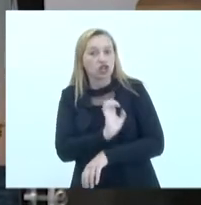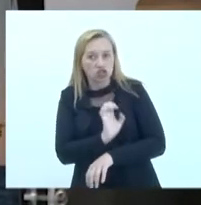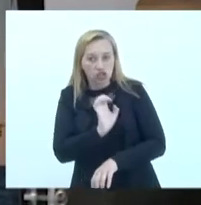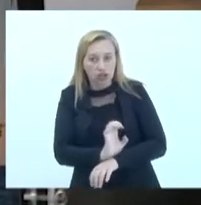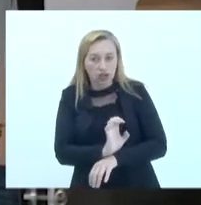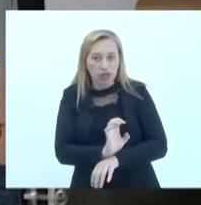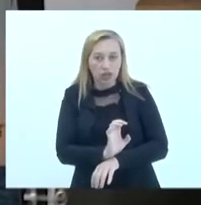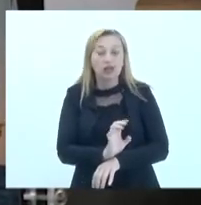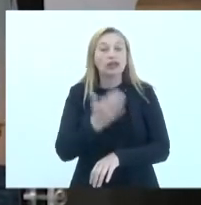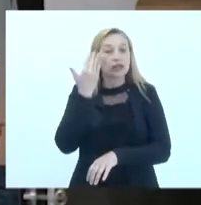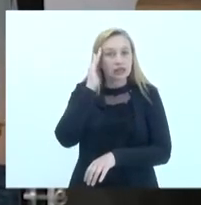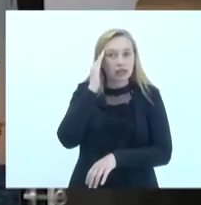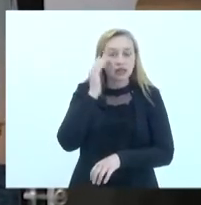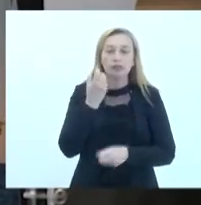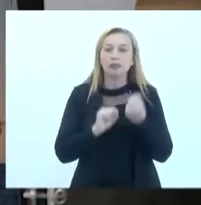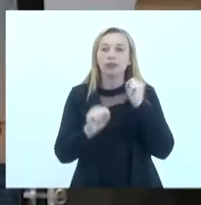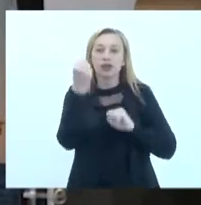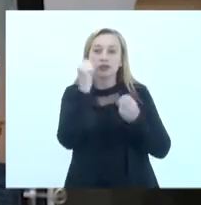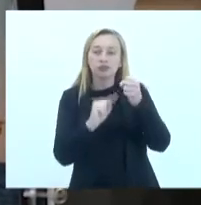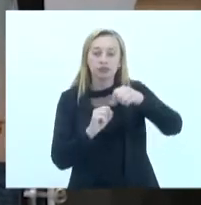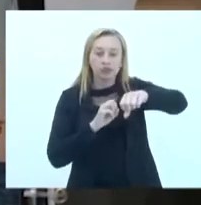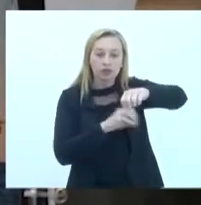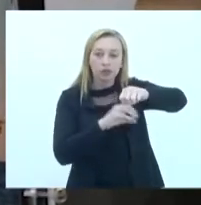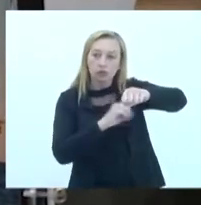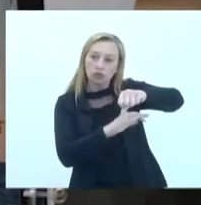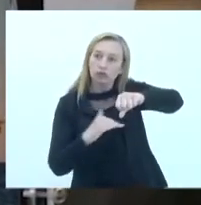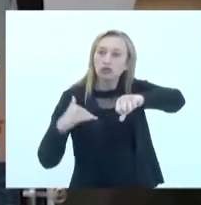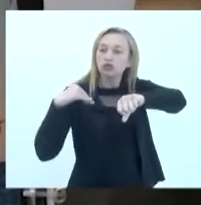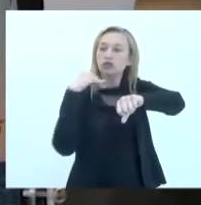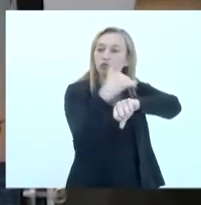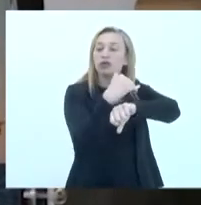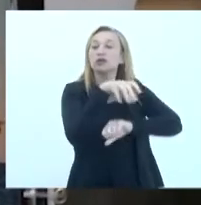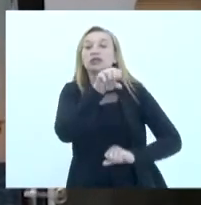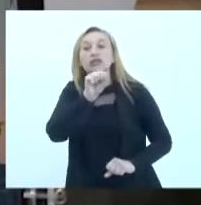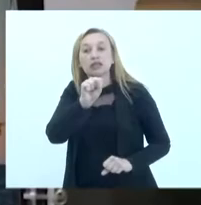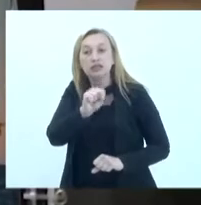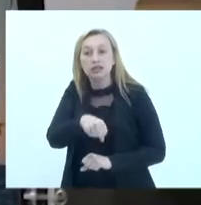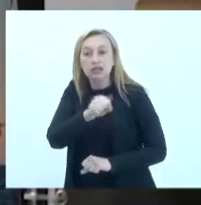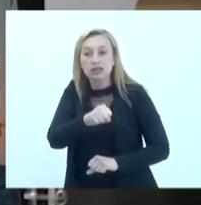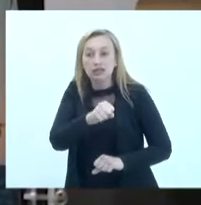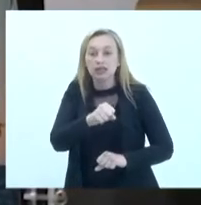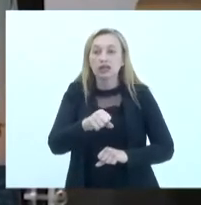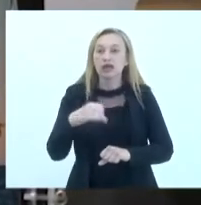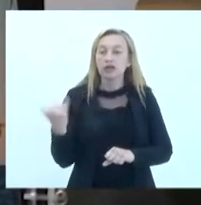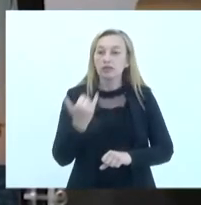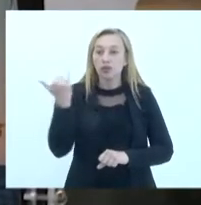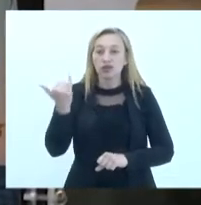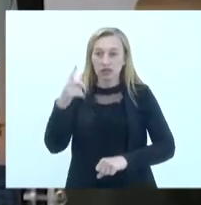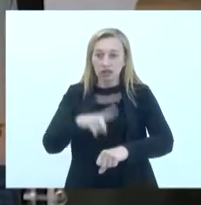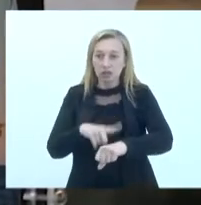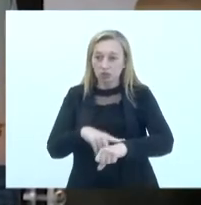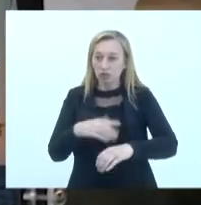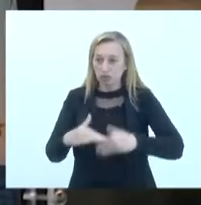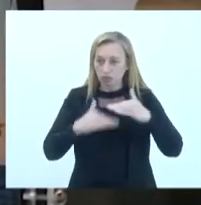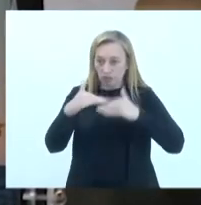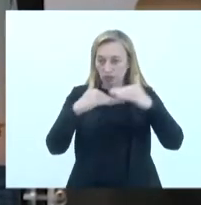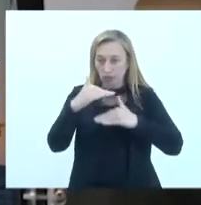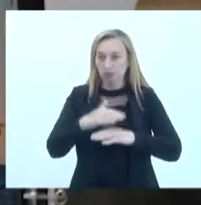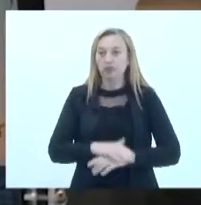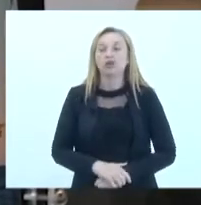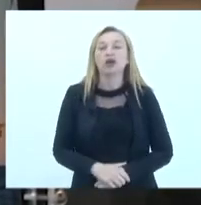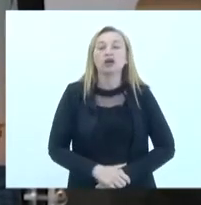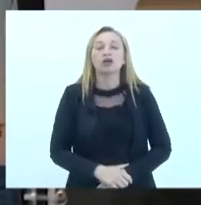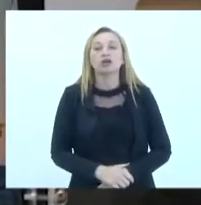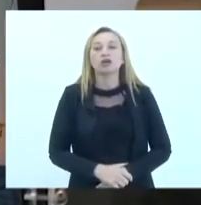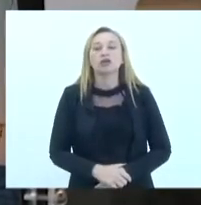na reindústria, que o Fundo Soberano é, sim, uma alavanca importante nesse momento. Quanto